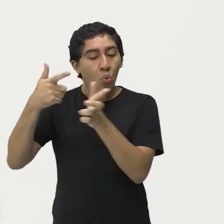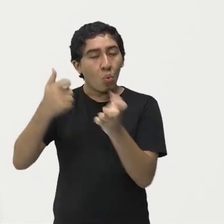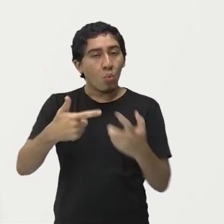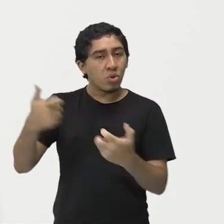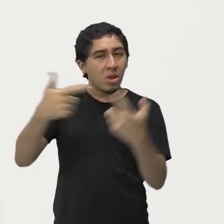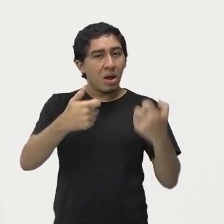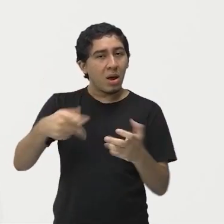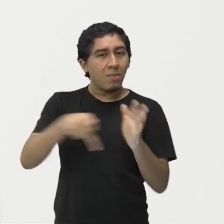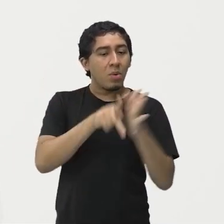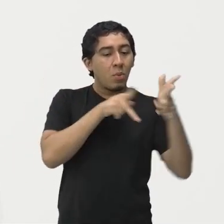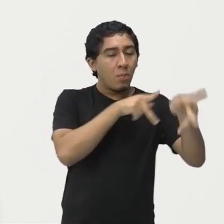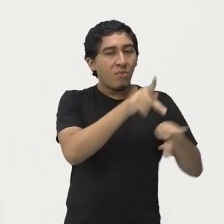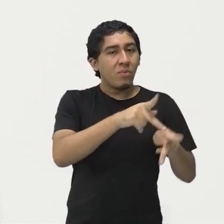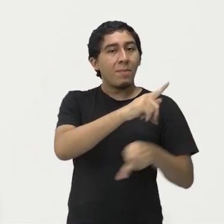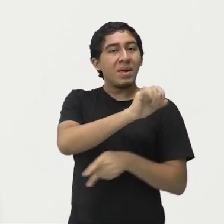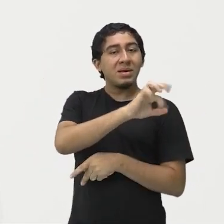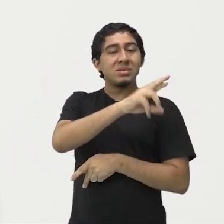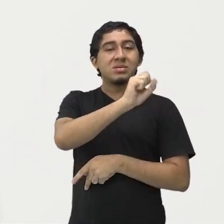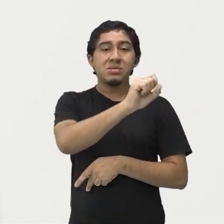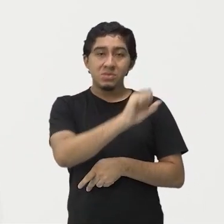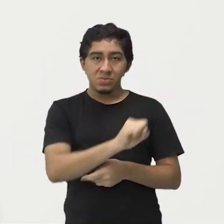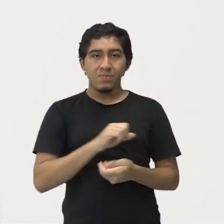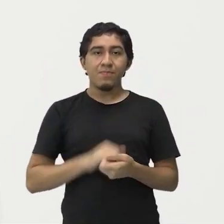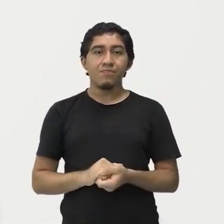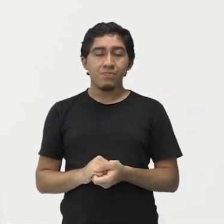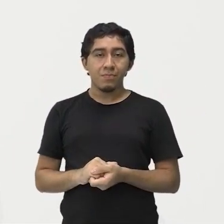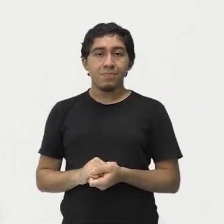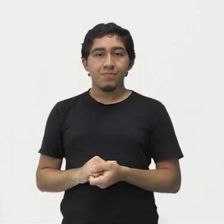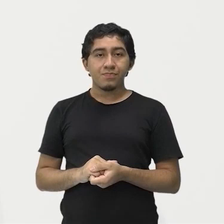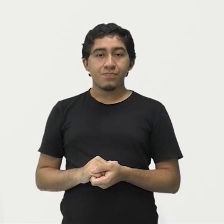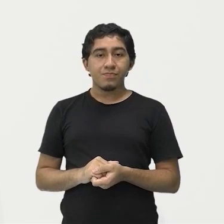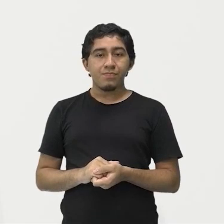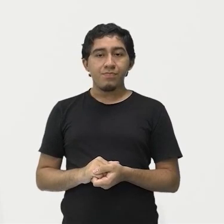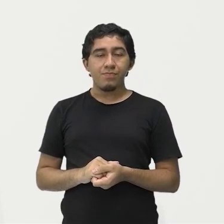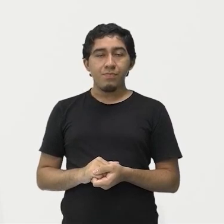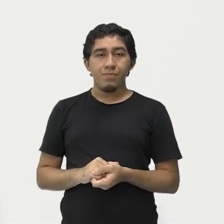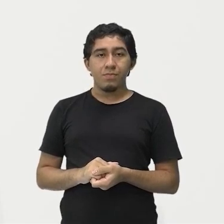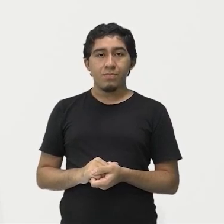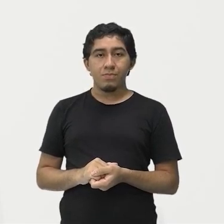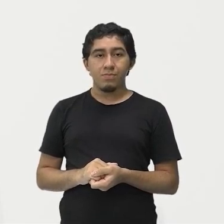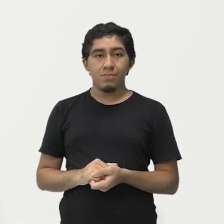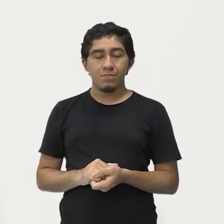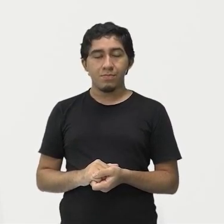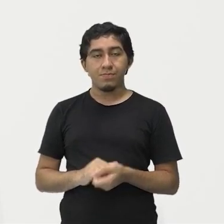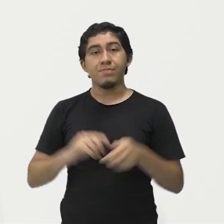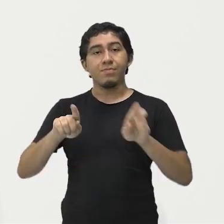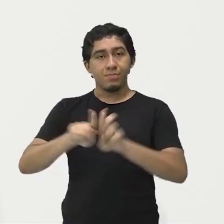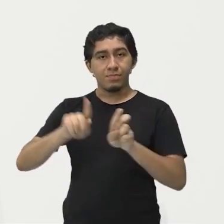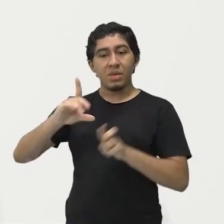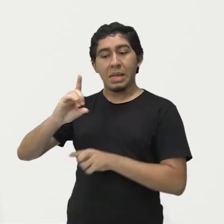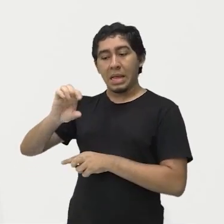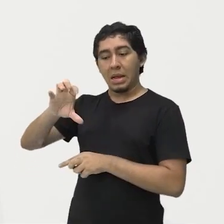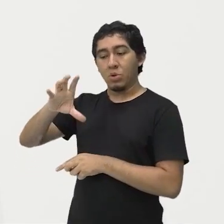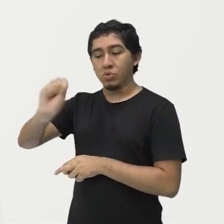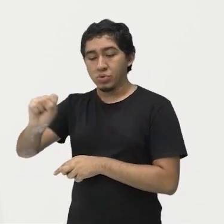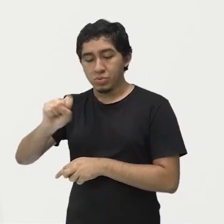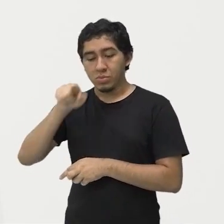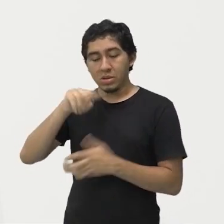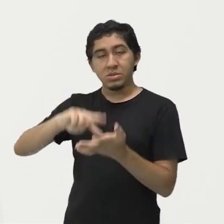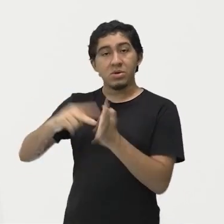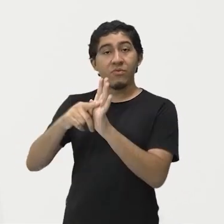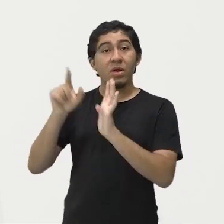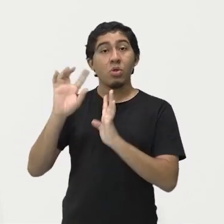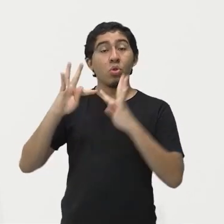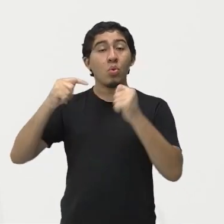ver, então, a Liga de Delos sendo essa união de todas essas cidades-estados. A ilha de Delos foi a